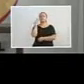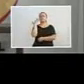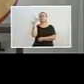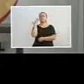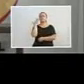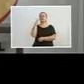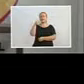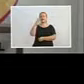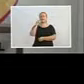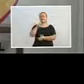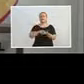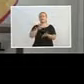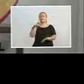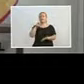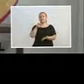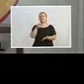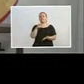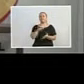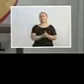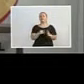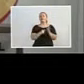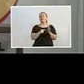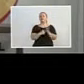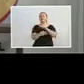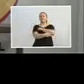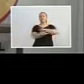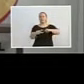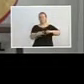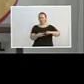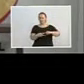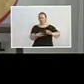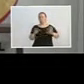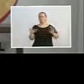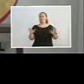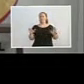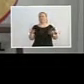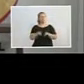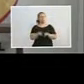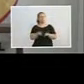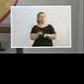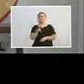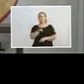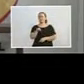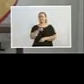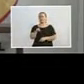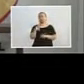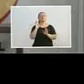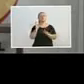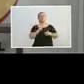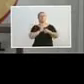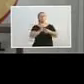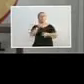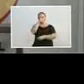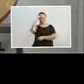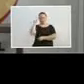provar pelas imagens. Sobre as denúncias de cria ambiental, o vice-prefeito diz que também levou ao conhecimento da Prefeitura e do Ministério Público. Olha que mentira. Olha